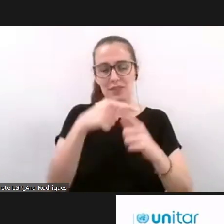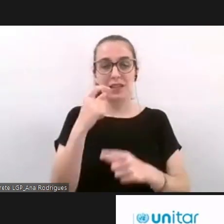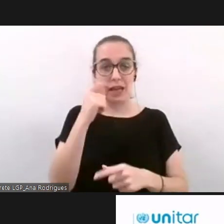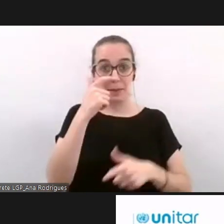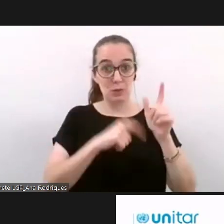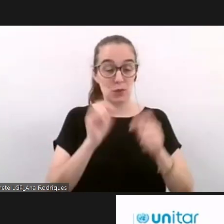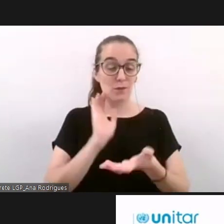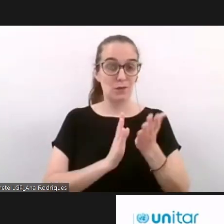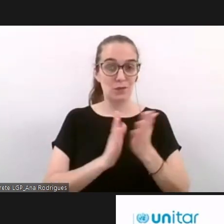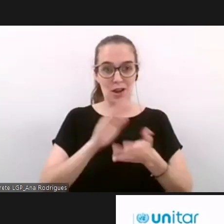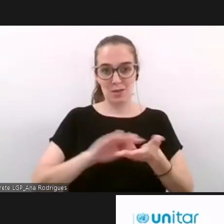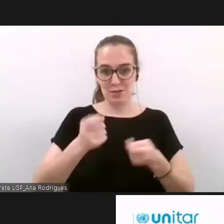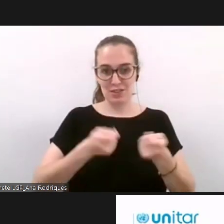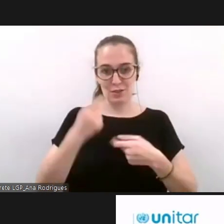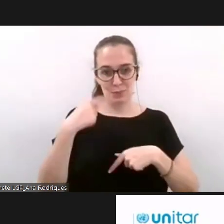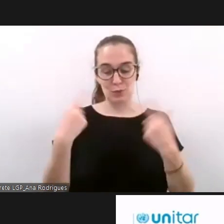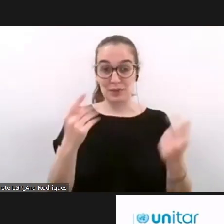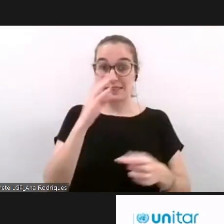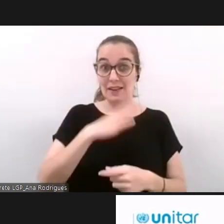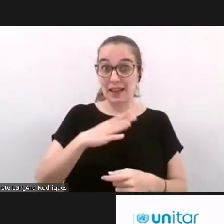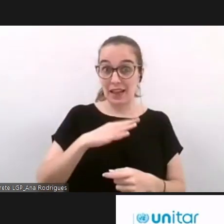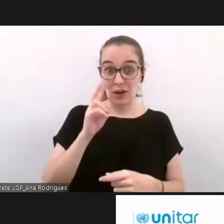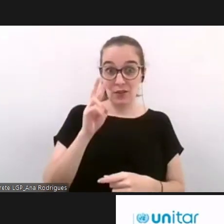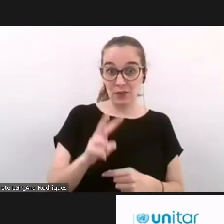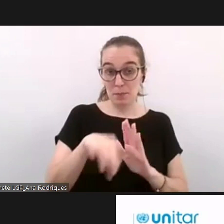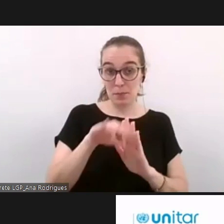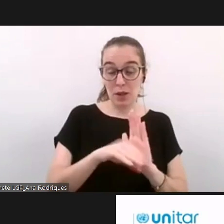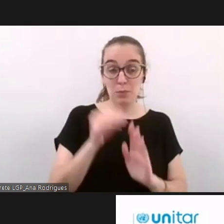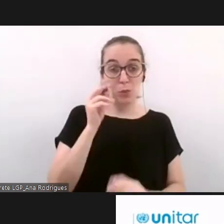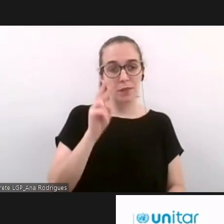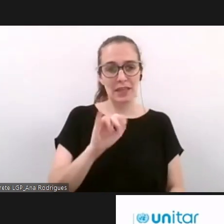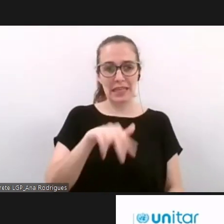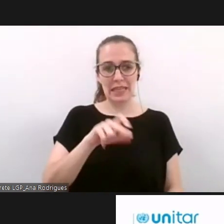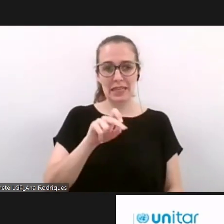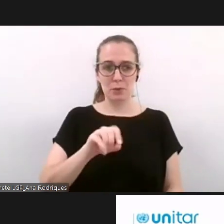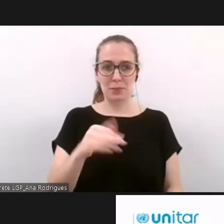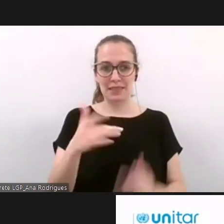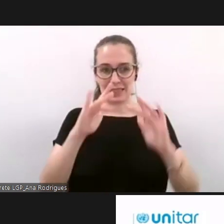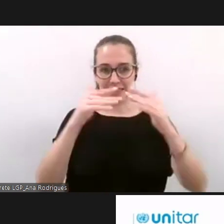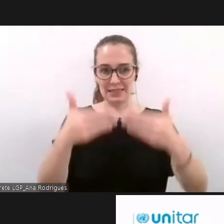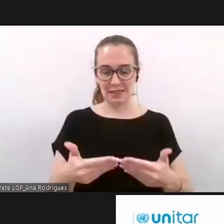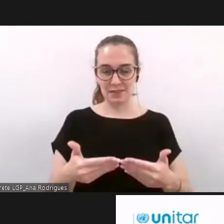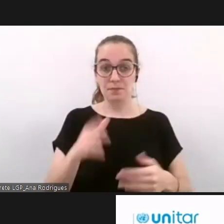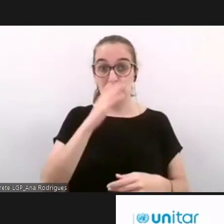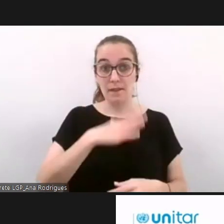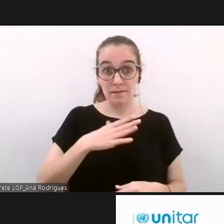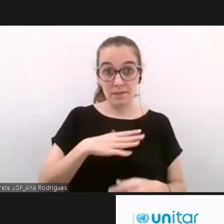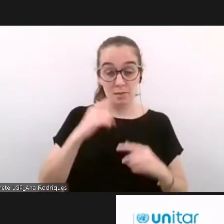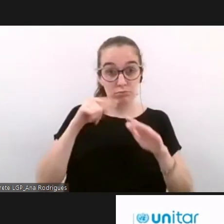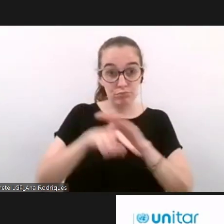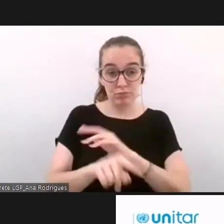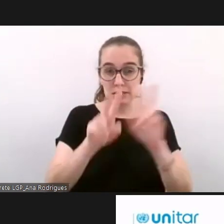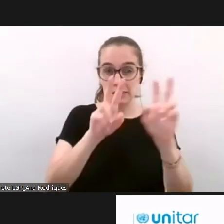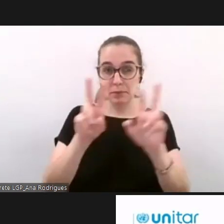pública. Conheça a nossa oferta formativa em ina.pt. Se pretende aprofundar os seus conhecimentos sobre as